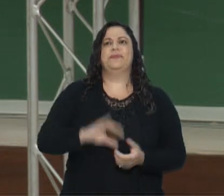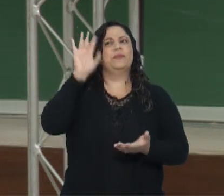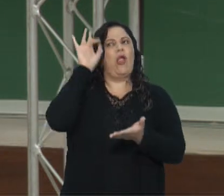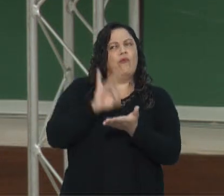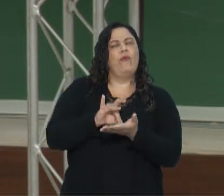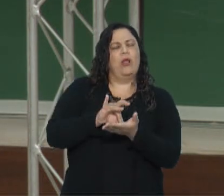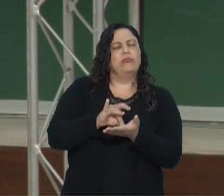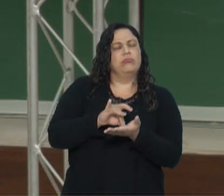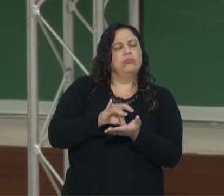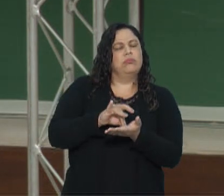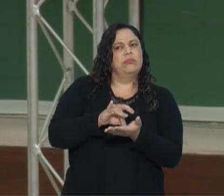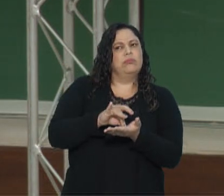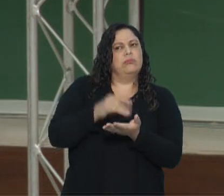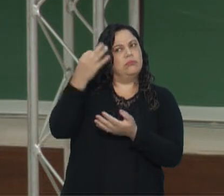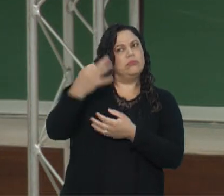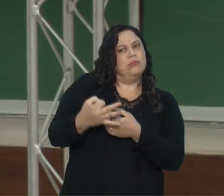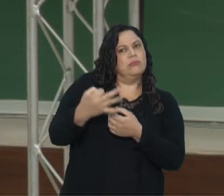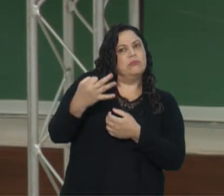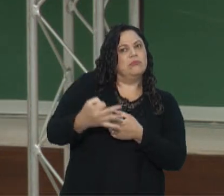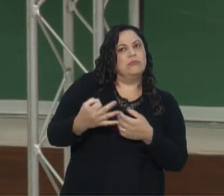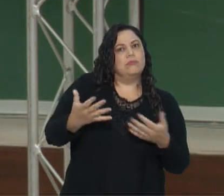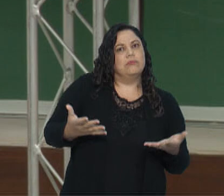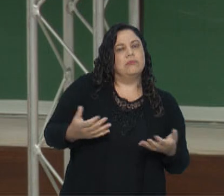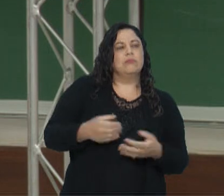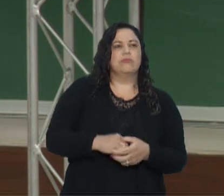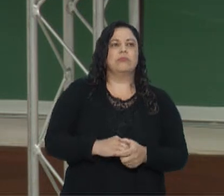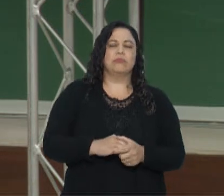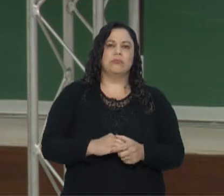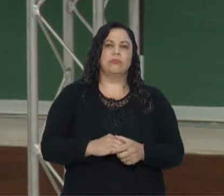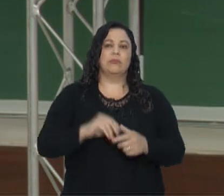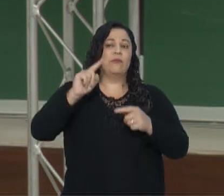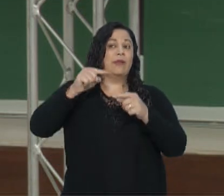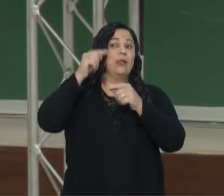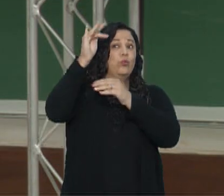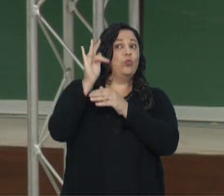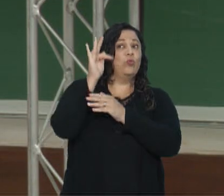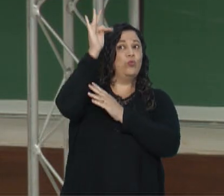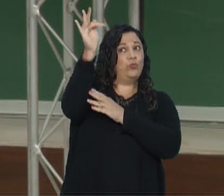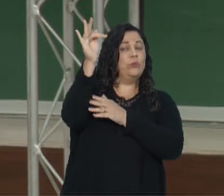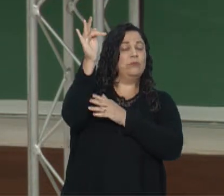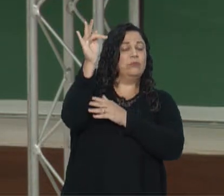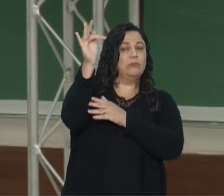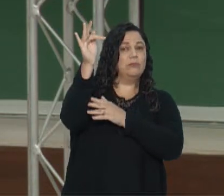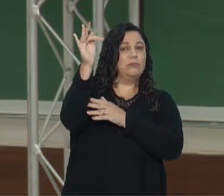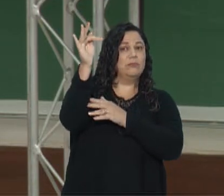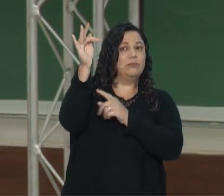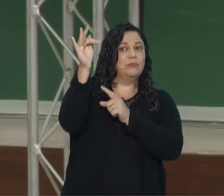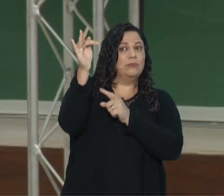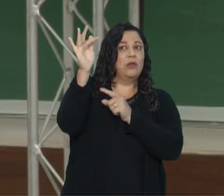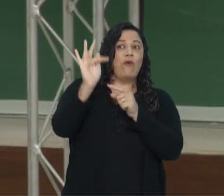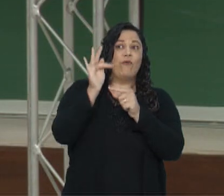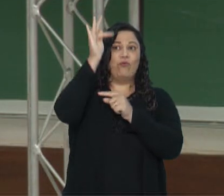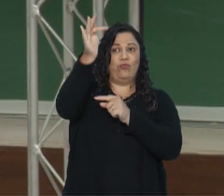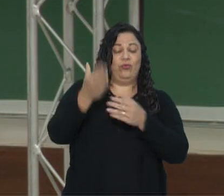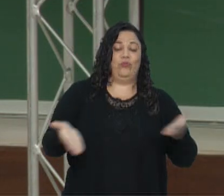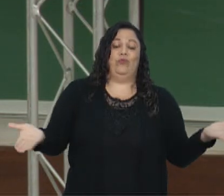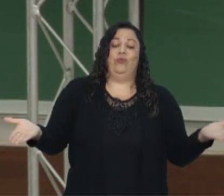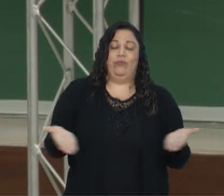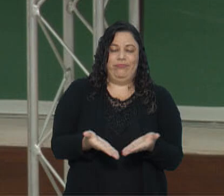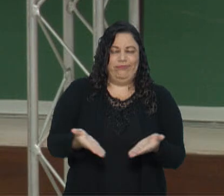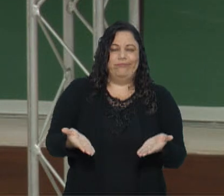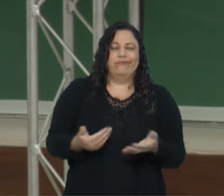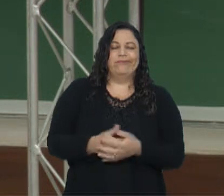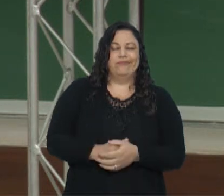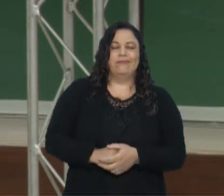até então, certo. Então, vai ocorrer no futuro, portanto, futuro do presente.